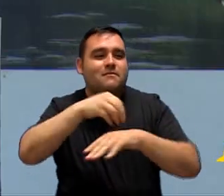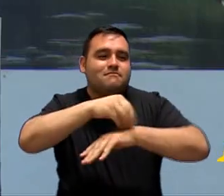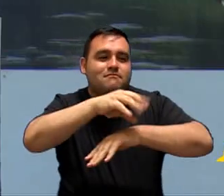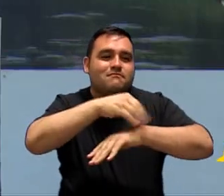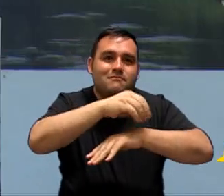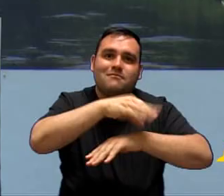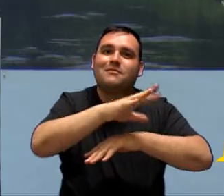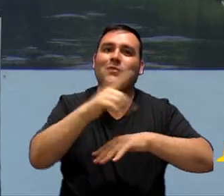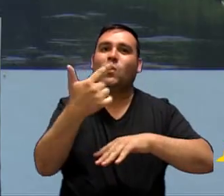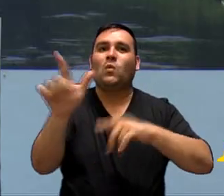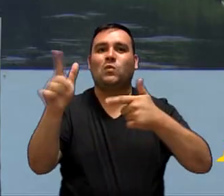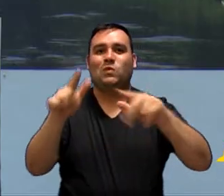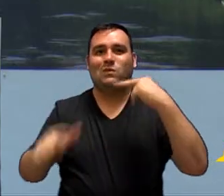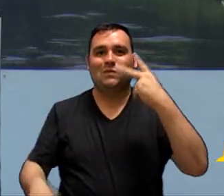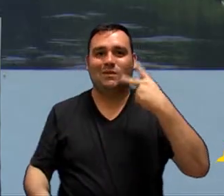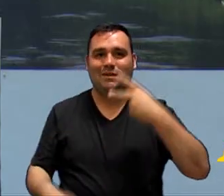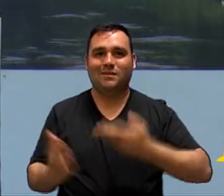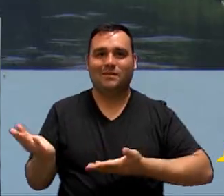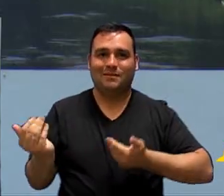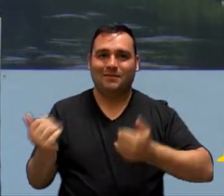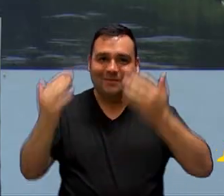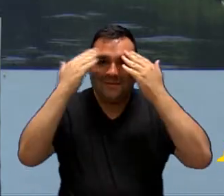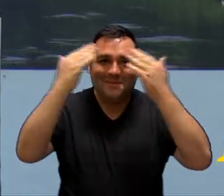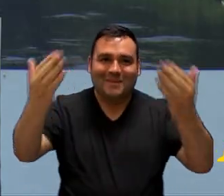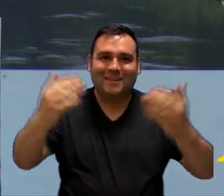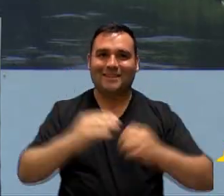orientadores dos próximos vereadores. Obrigado.